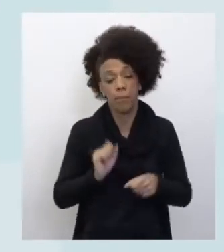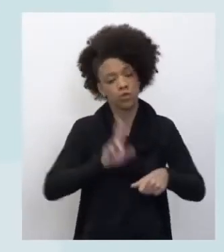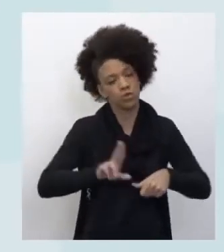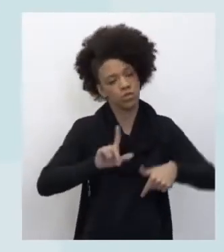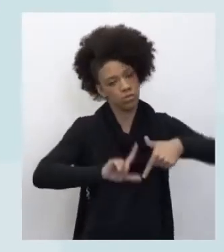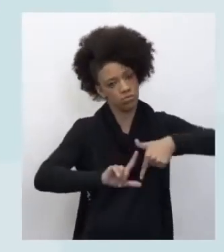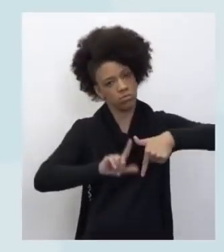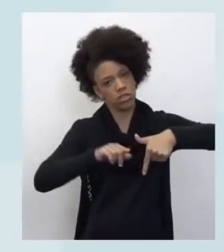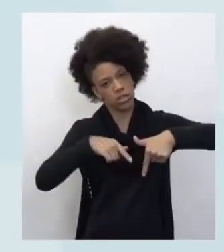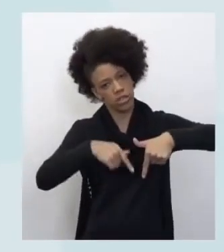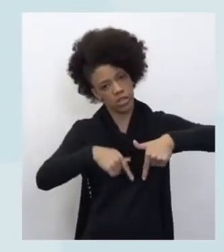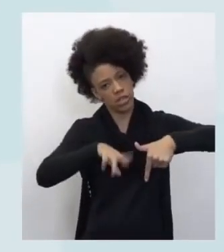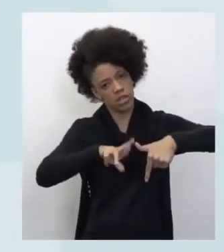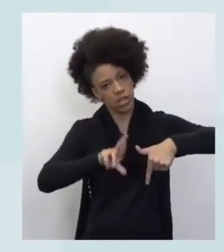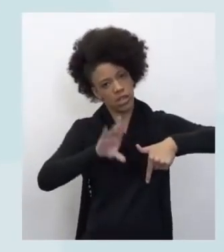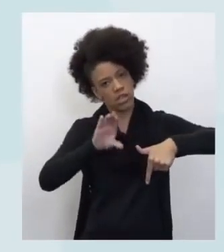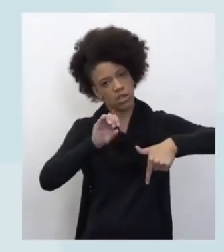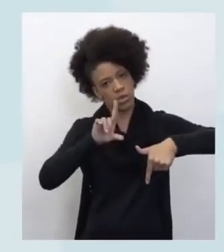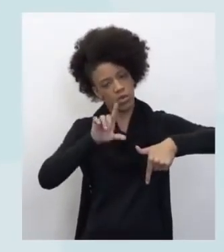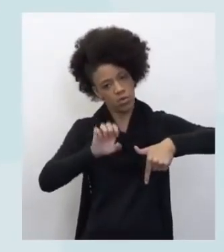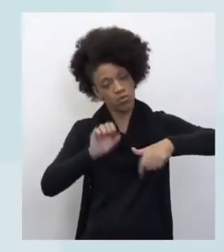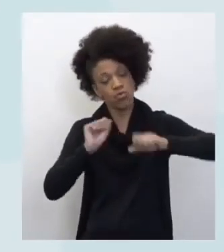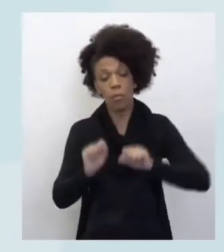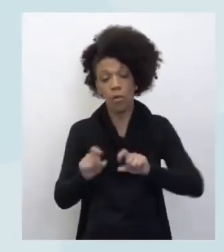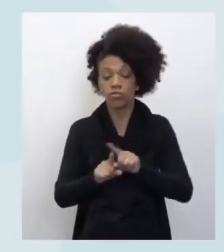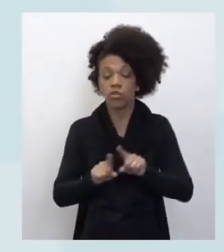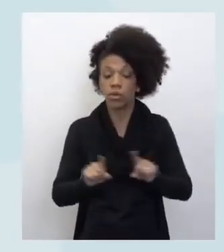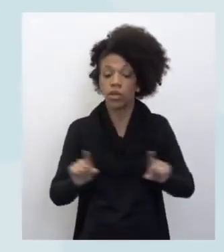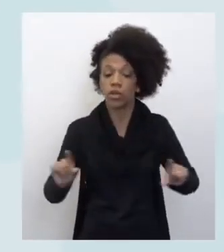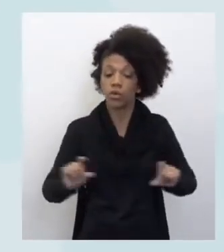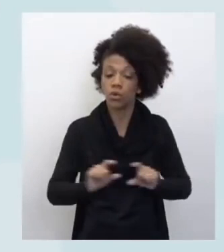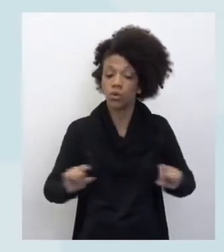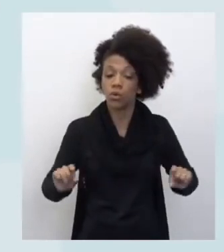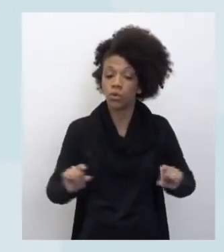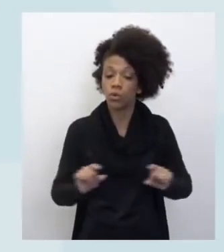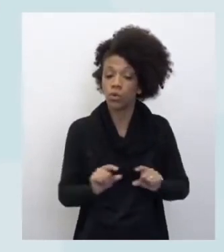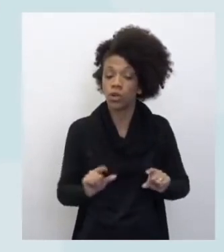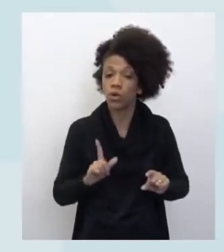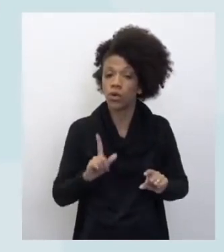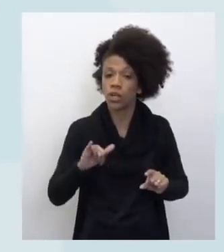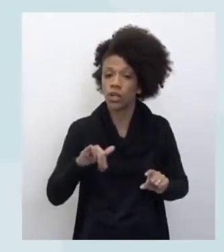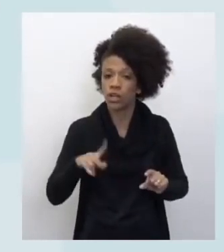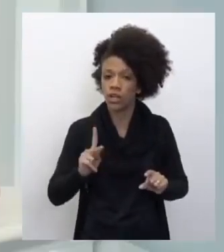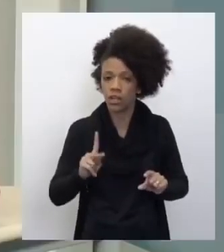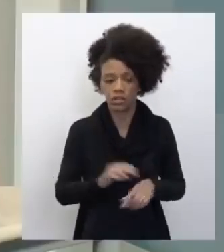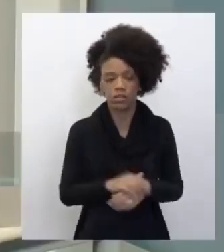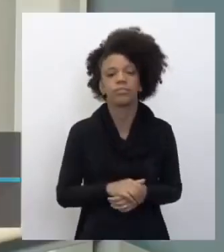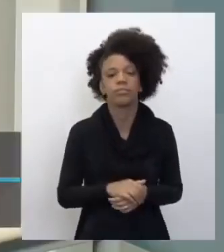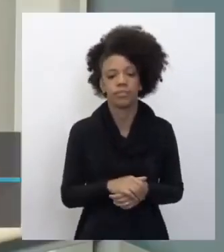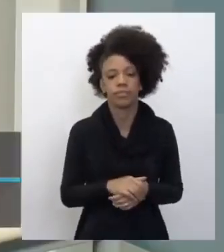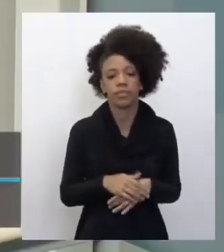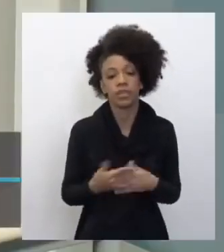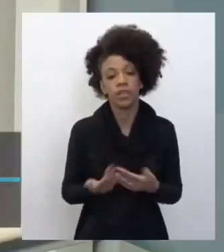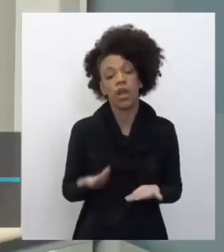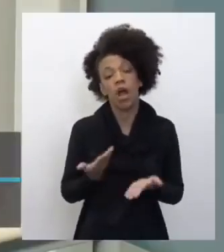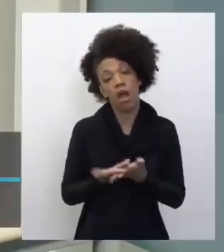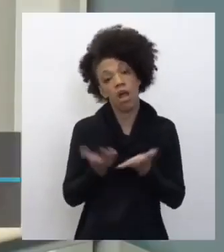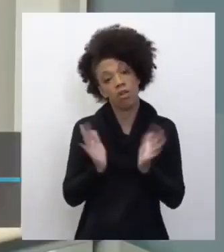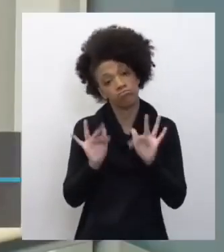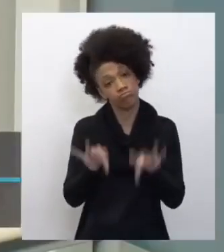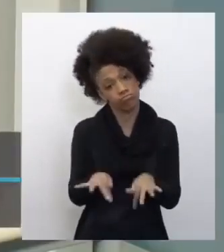Code ou pode usar o link para dar sua opinião, sua avaliação, que é muito importante para nós. Então, nossa aula chegou ao